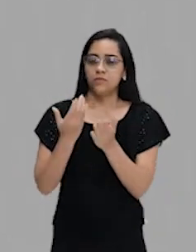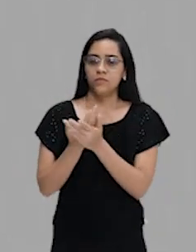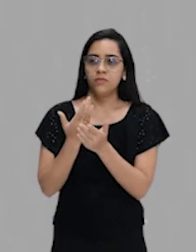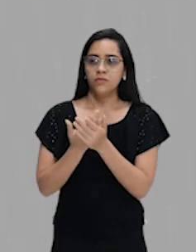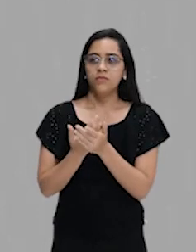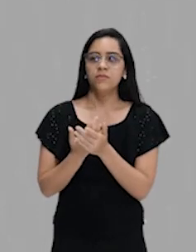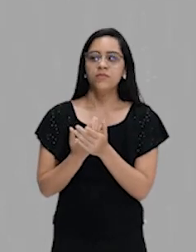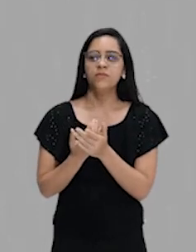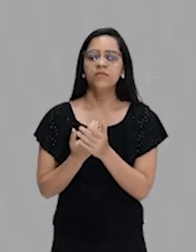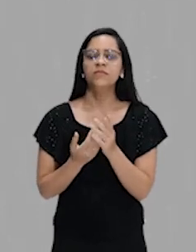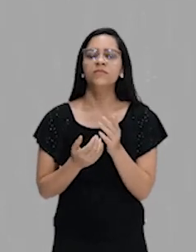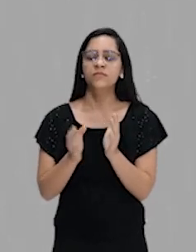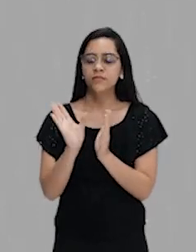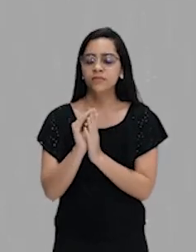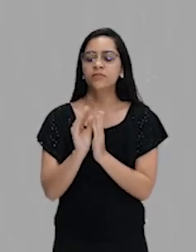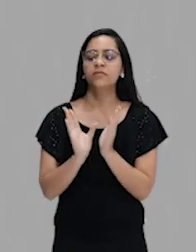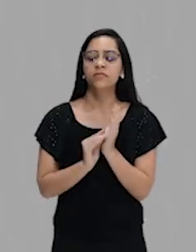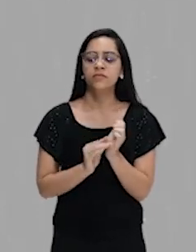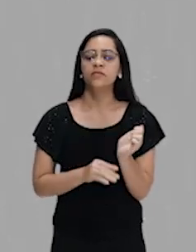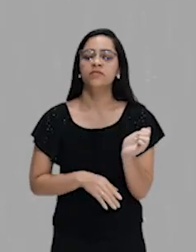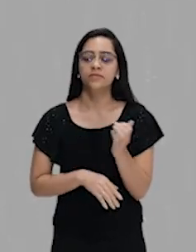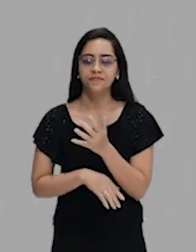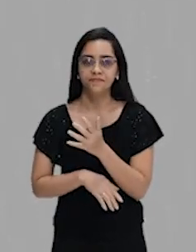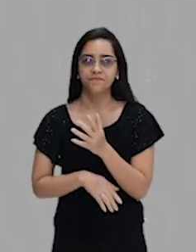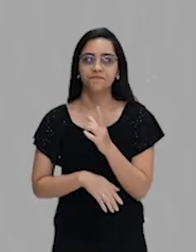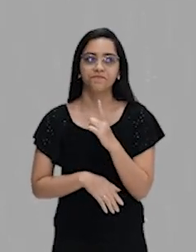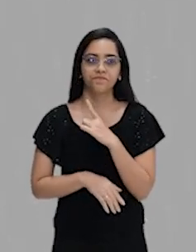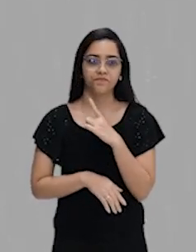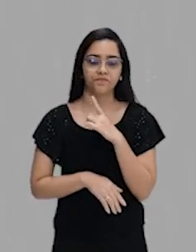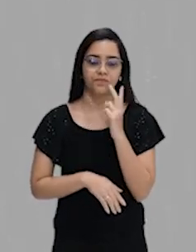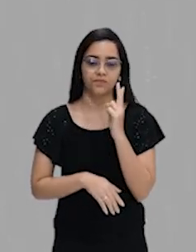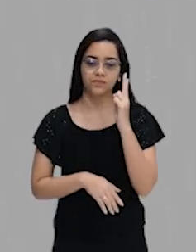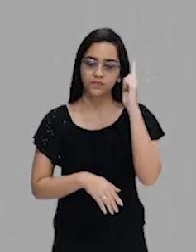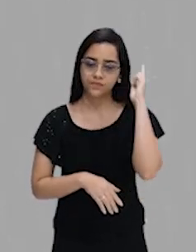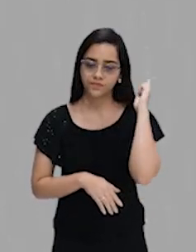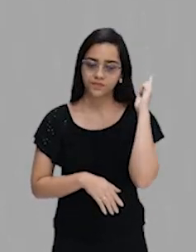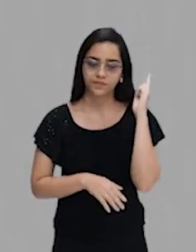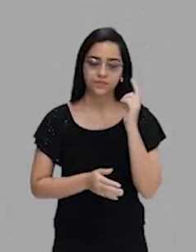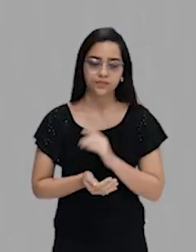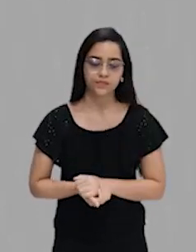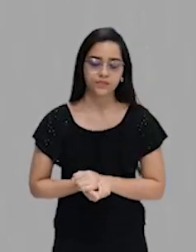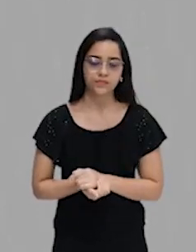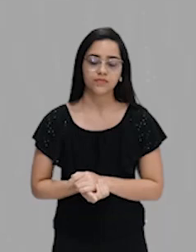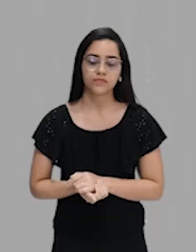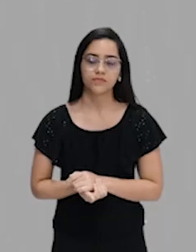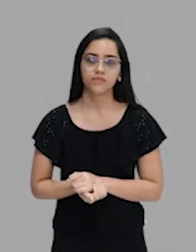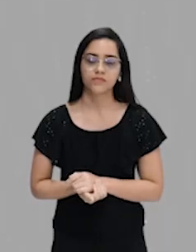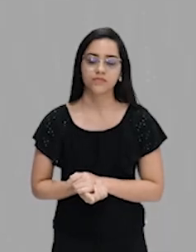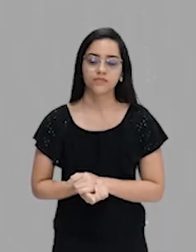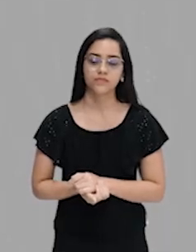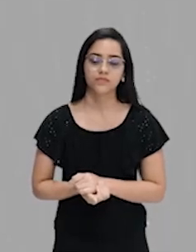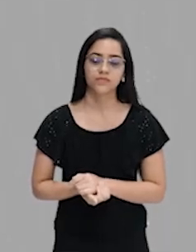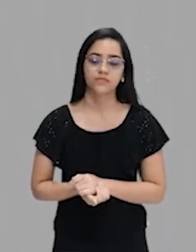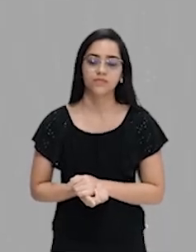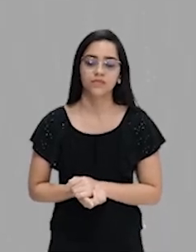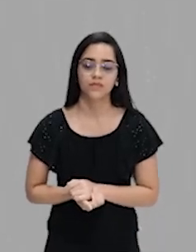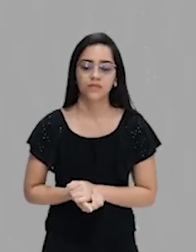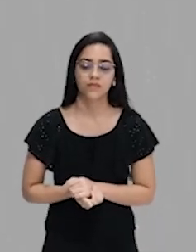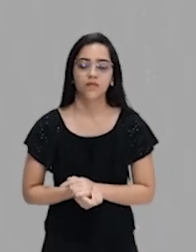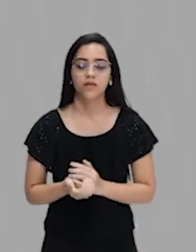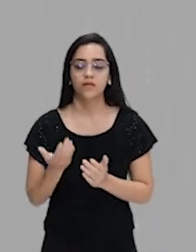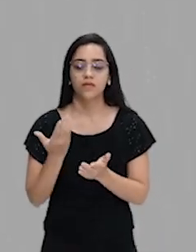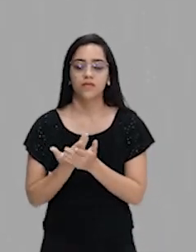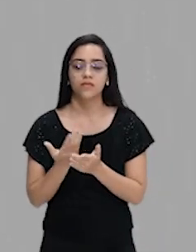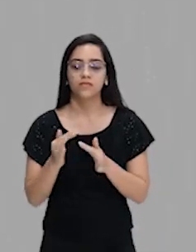é conteúdo novo, certo? E está no vestibular, aparece no vestibular, tá ok? Bom, então aqui a aula de hoje é